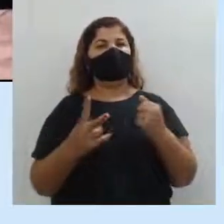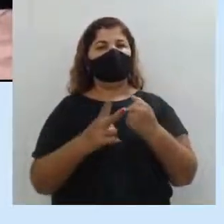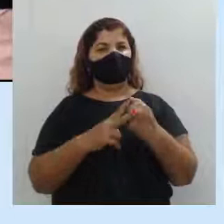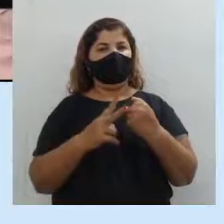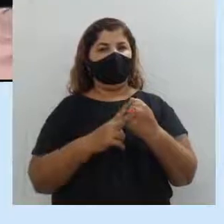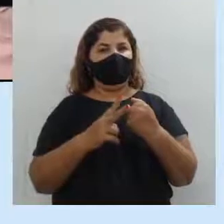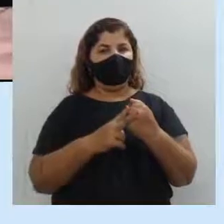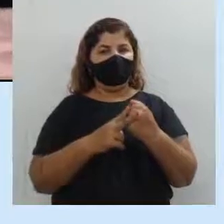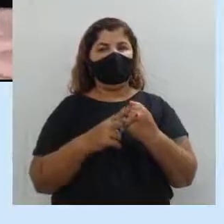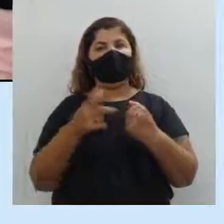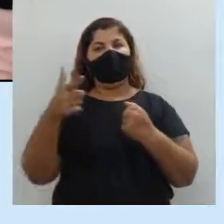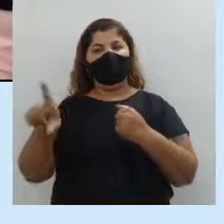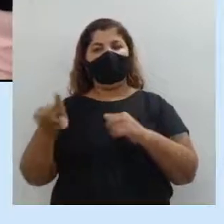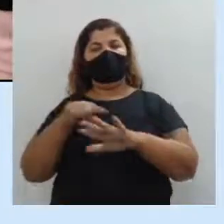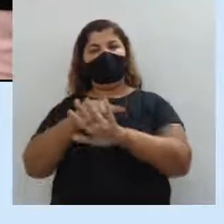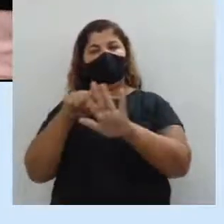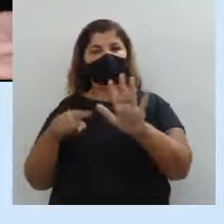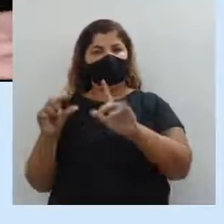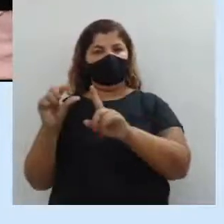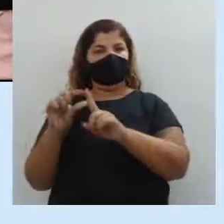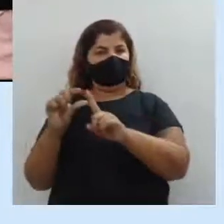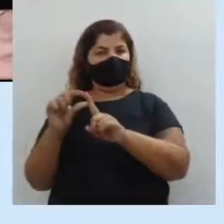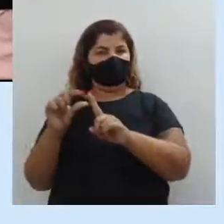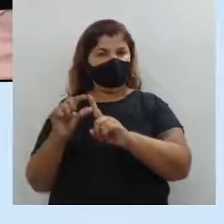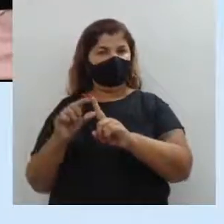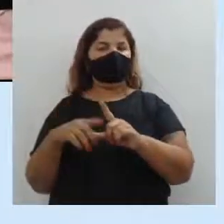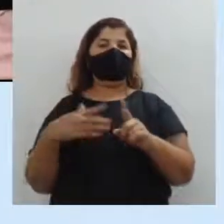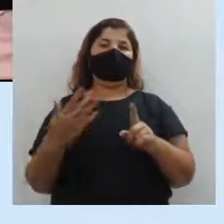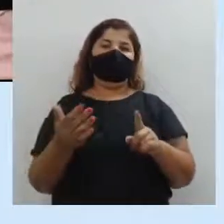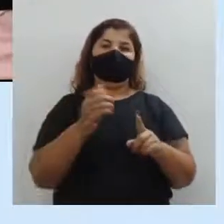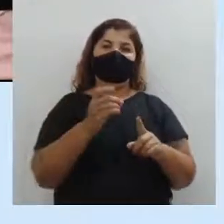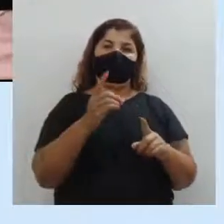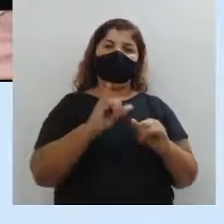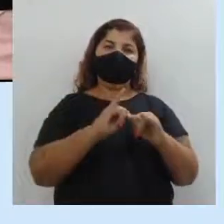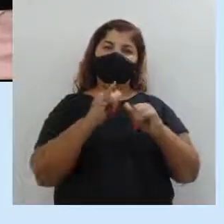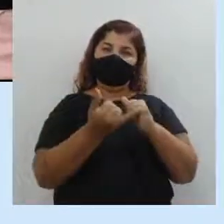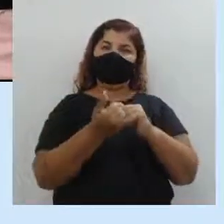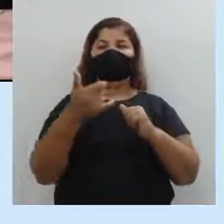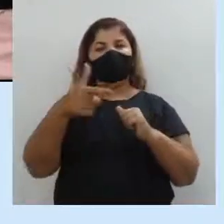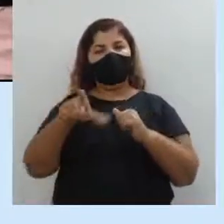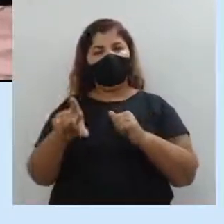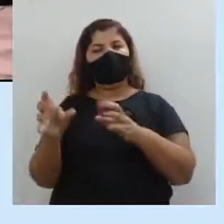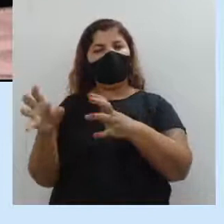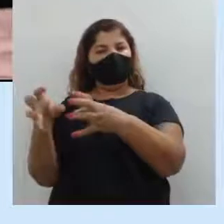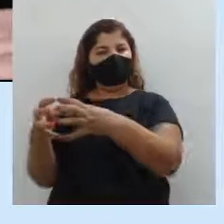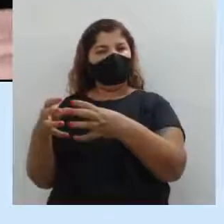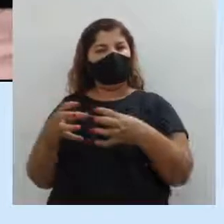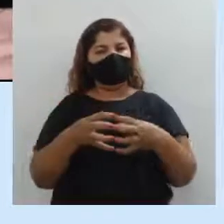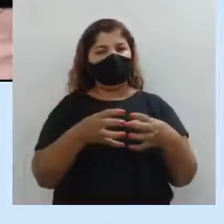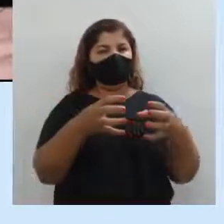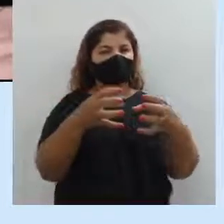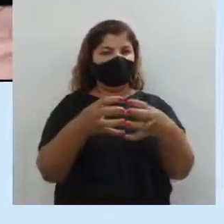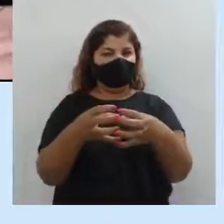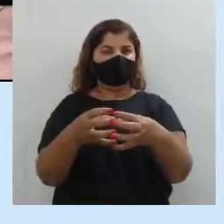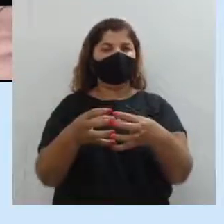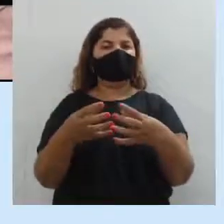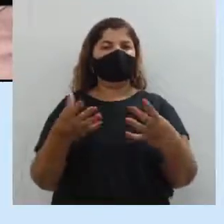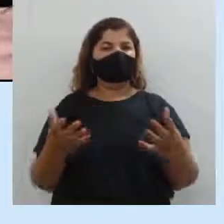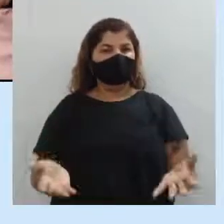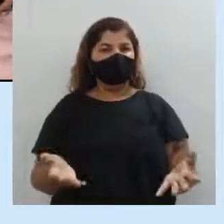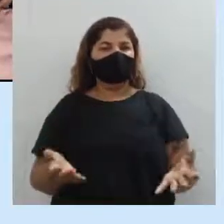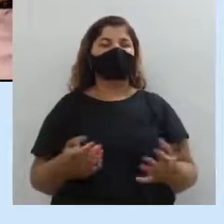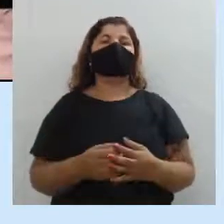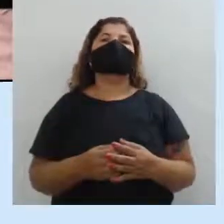de palavra, adjetivo é uma outra classe de palavra, né? E outro advérbio, ó,